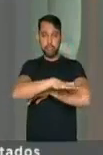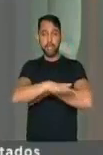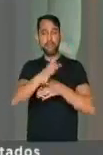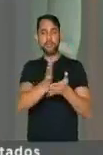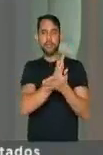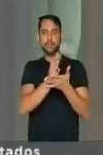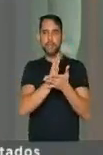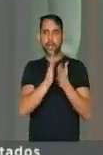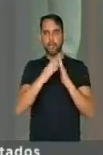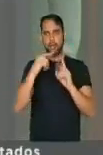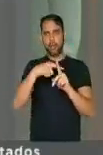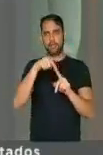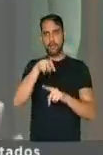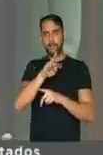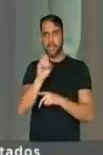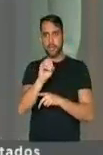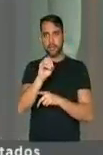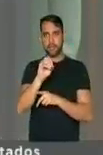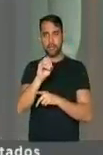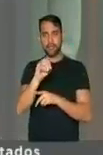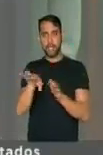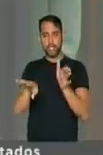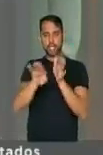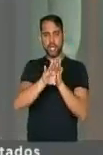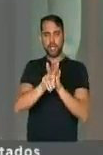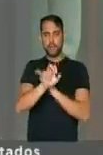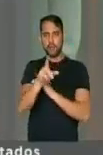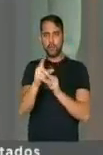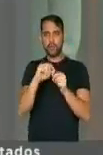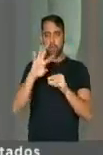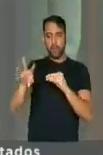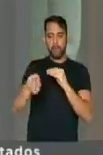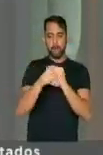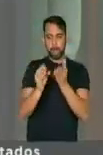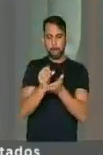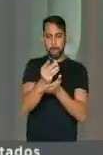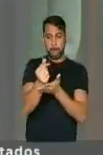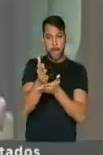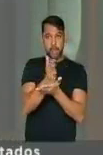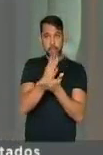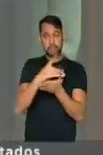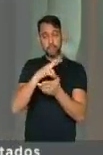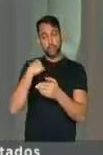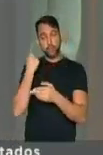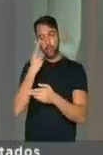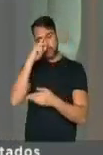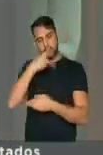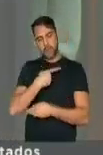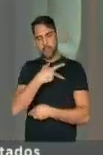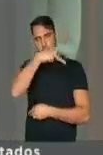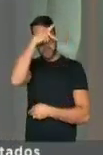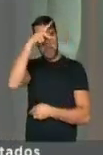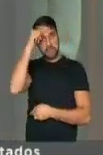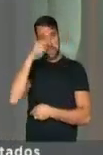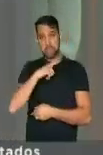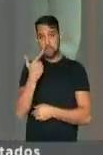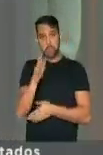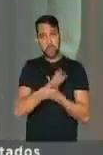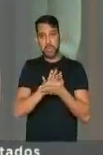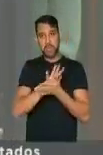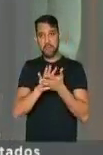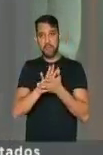da Matriz, na chegada de Veracruz, com uma emenda parlamentar de nossa autoria. Infelizmente, o prefeito não teve, né,